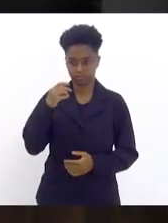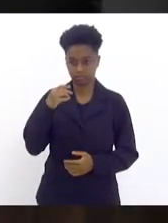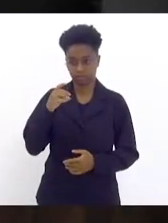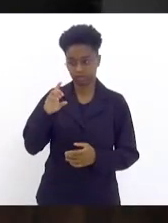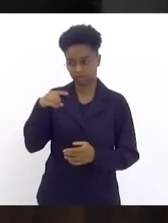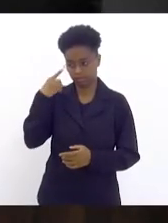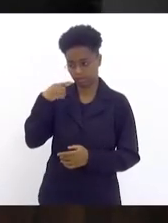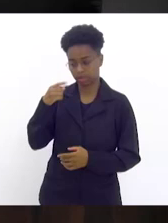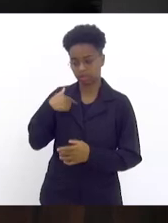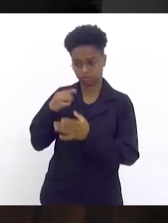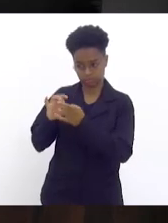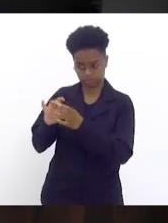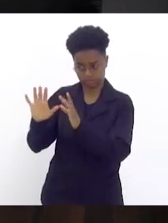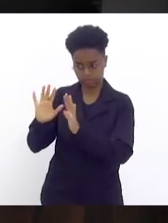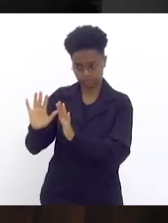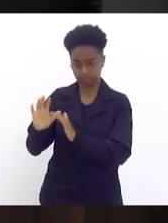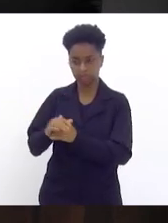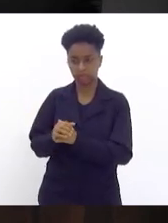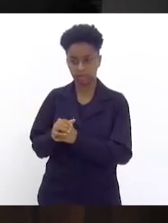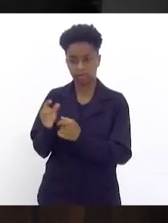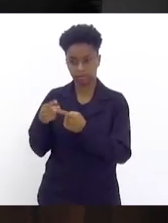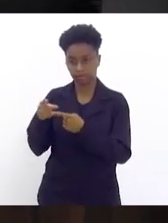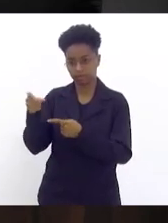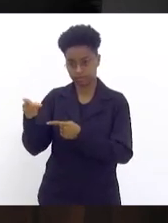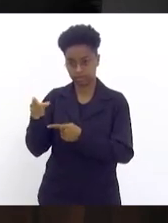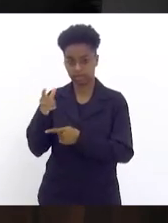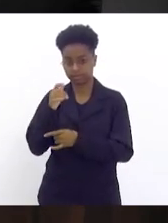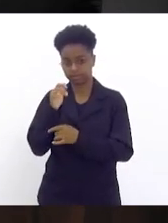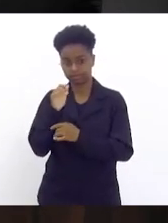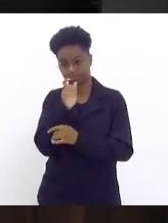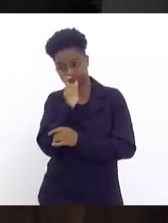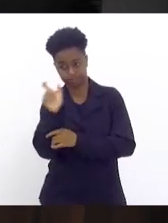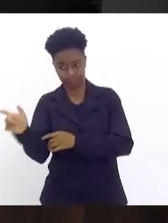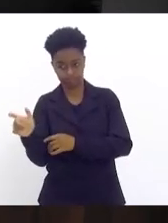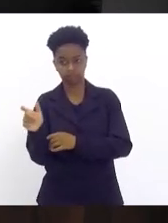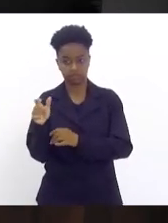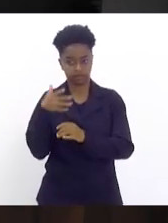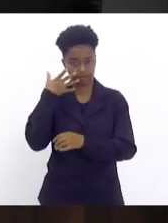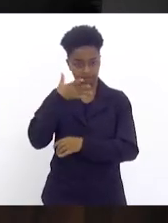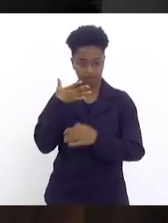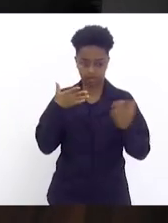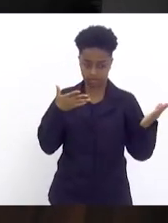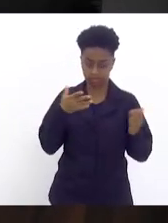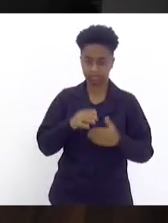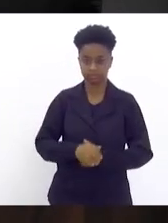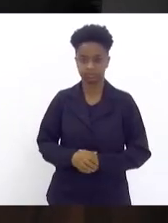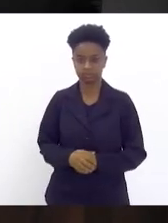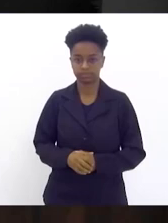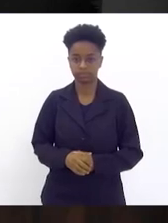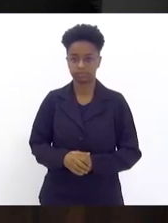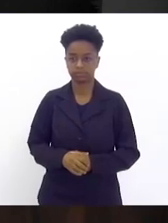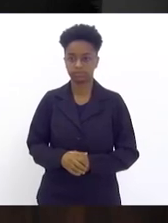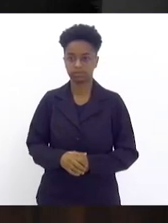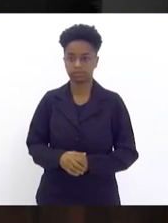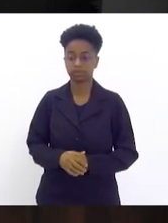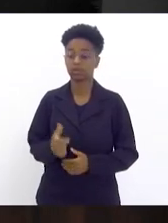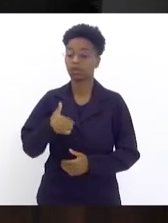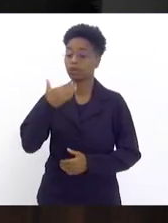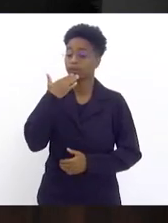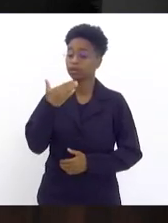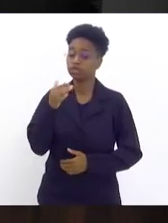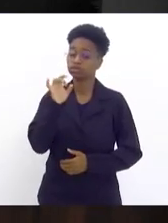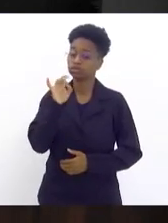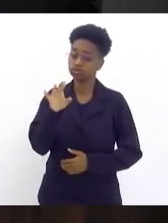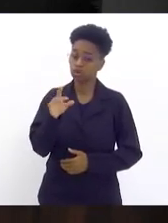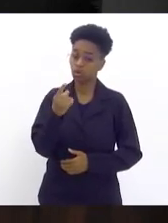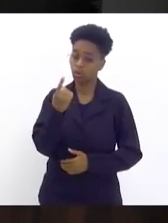eu já vou conceder assim mesmo que vossa excelência foi citada na fala da companheira índia Salvo engano queria pedir só que a gente